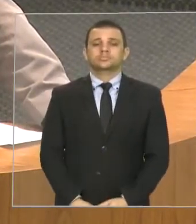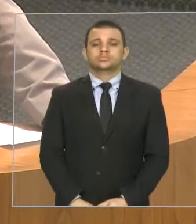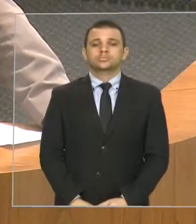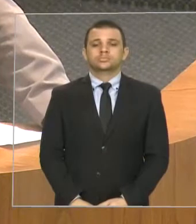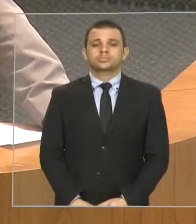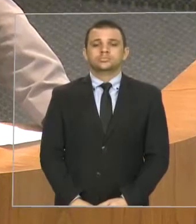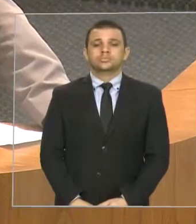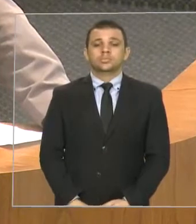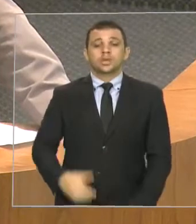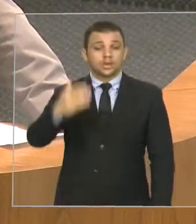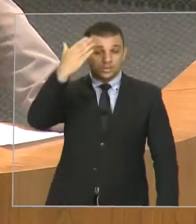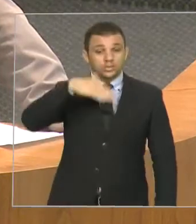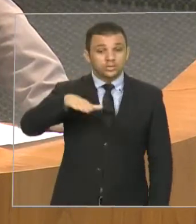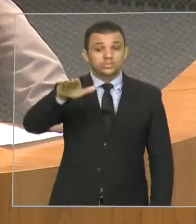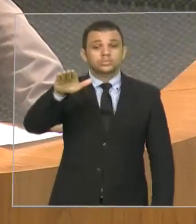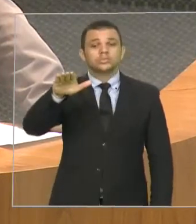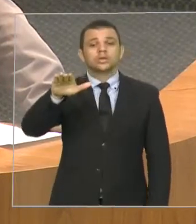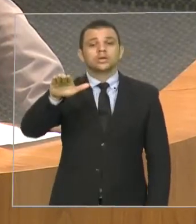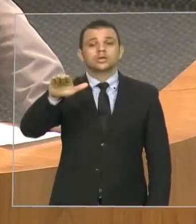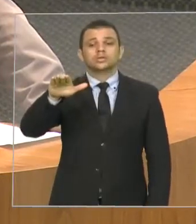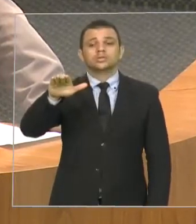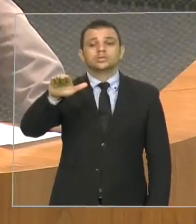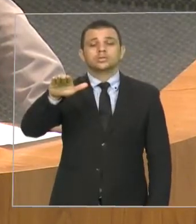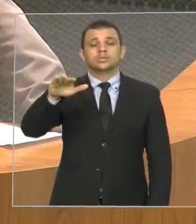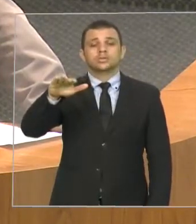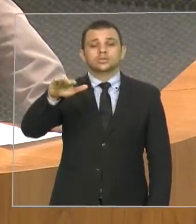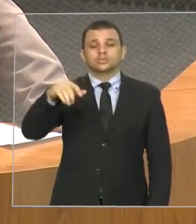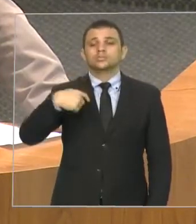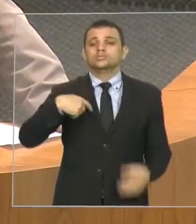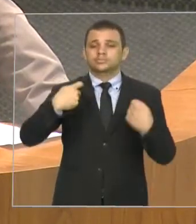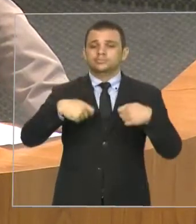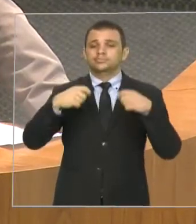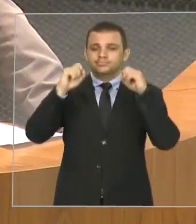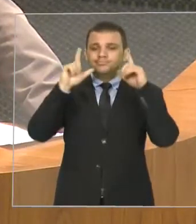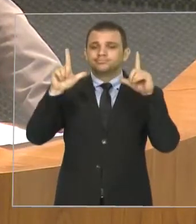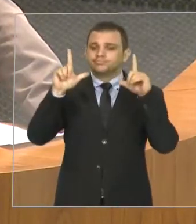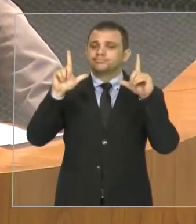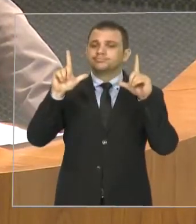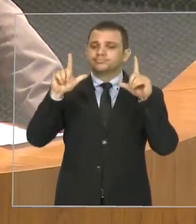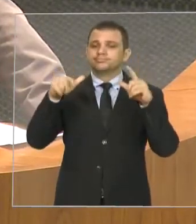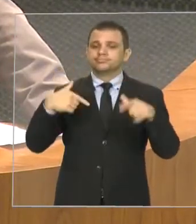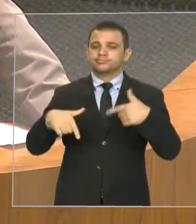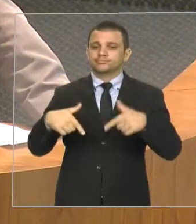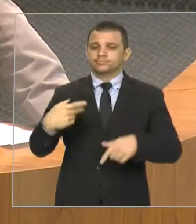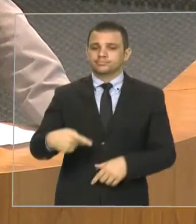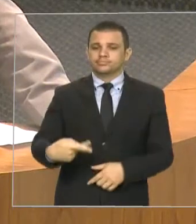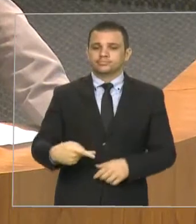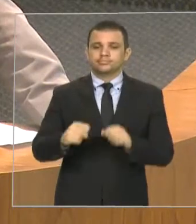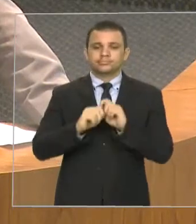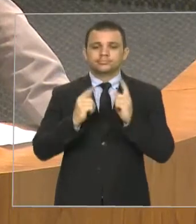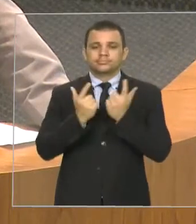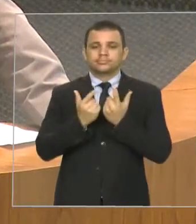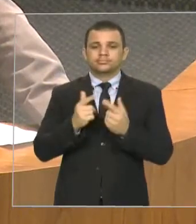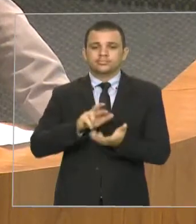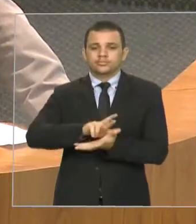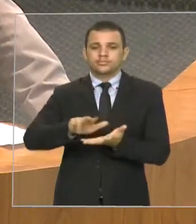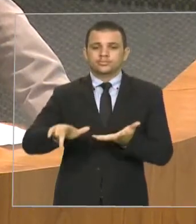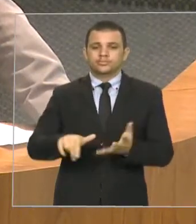E nesse juramento, nós temos que ter muita atenção das nossas ações do Parlamento Estadual.